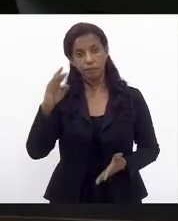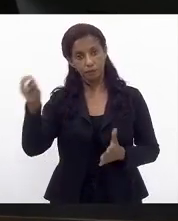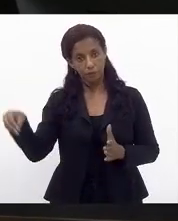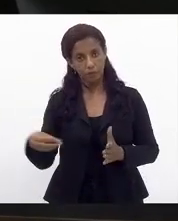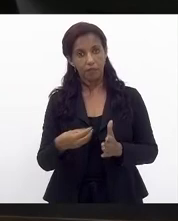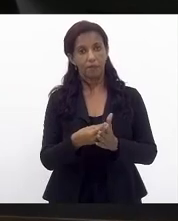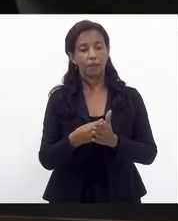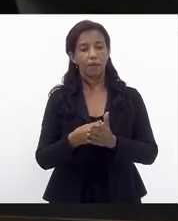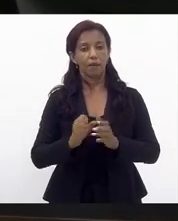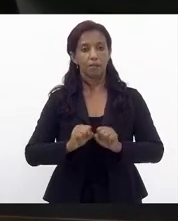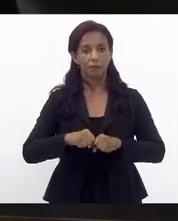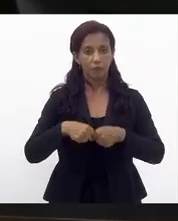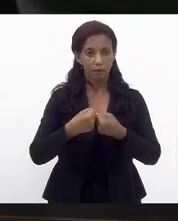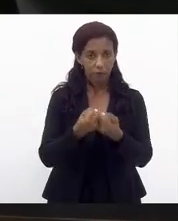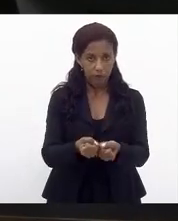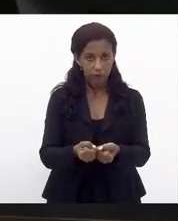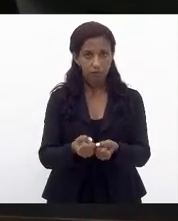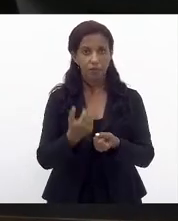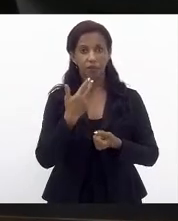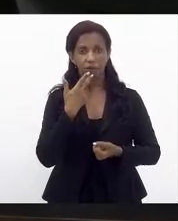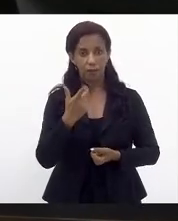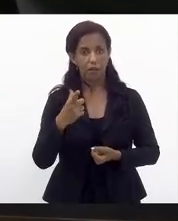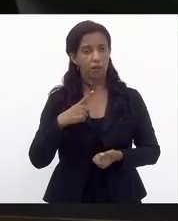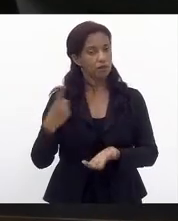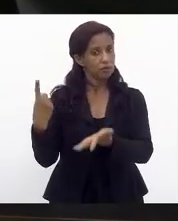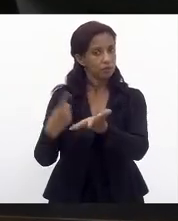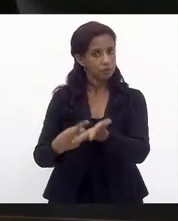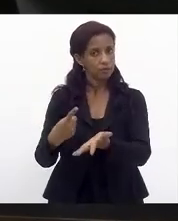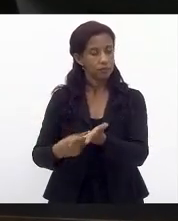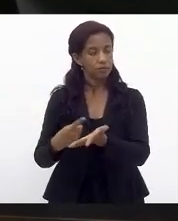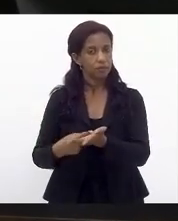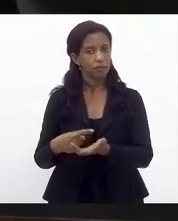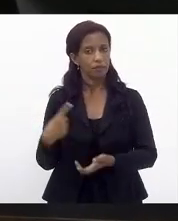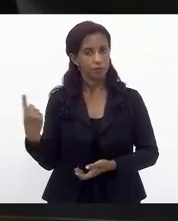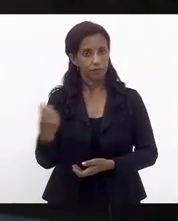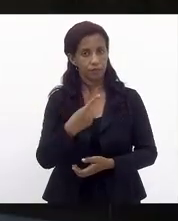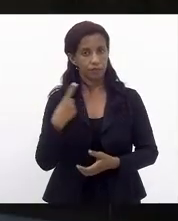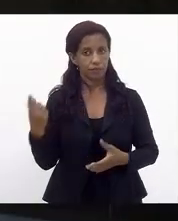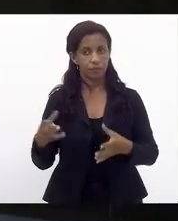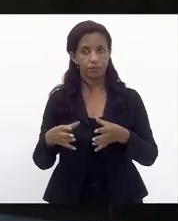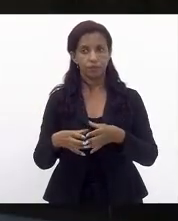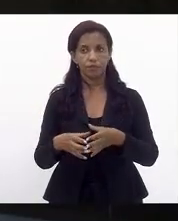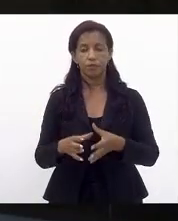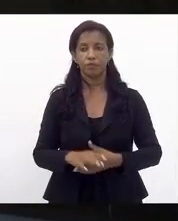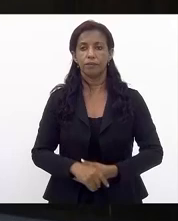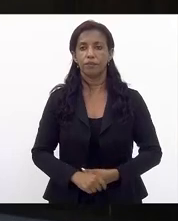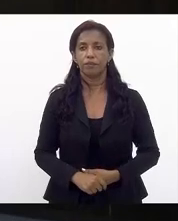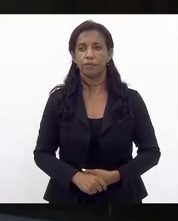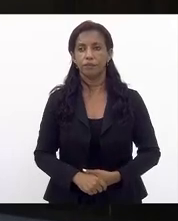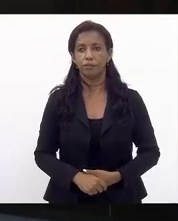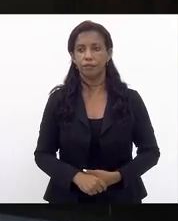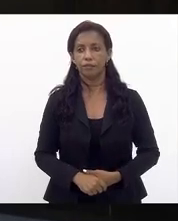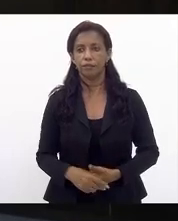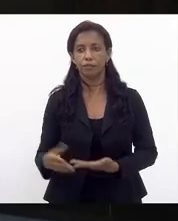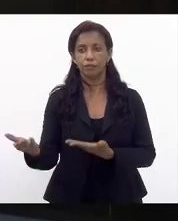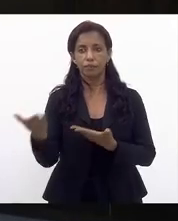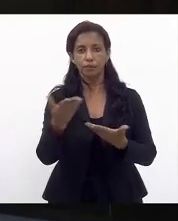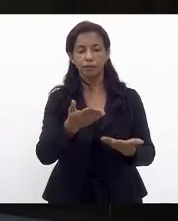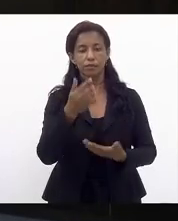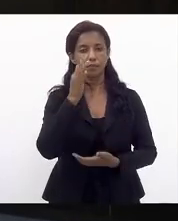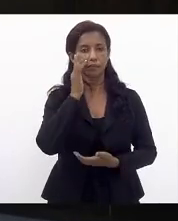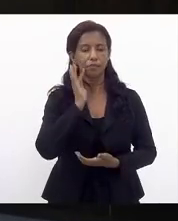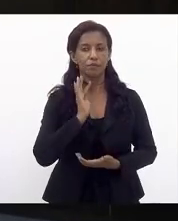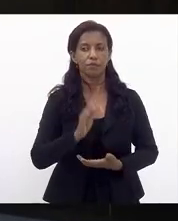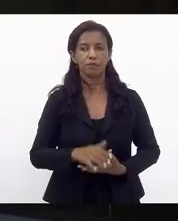assim para reforçar dizer que eles têm esse compromisso com a gente e a palavra Deputado